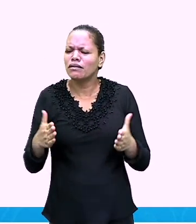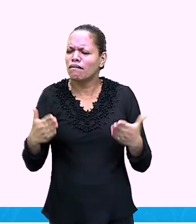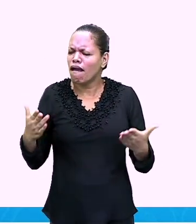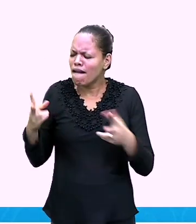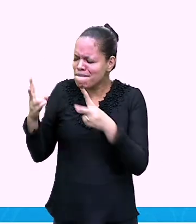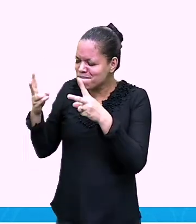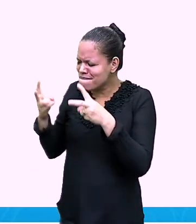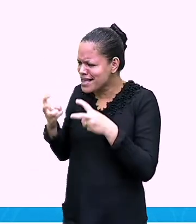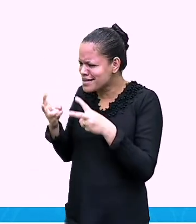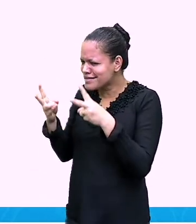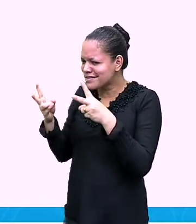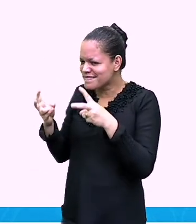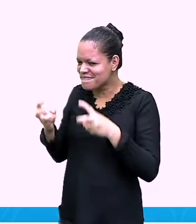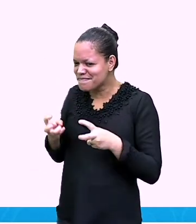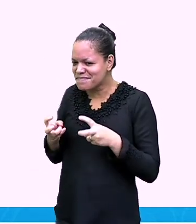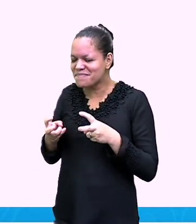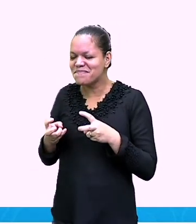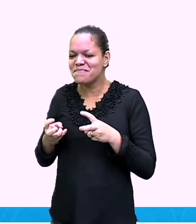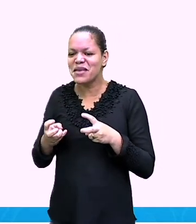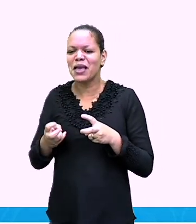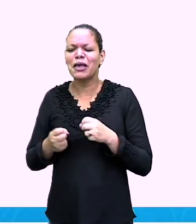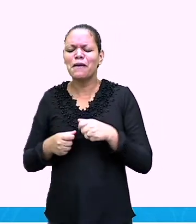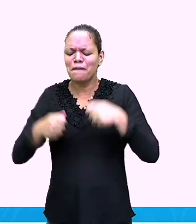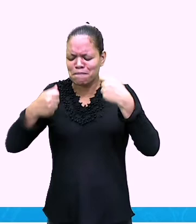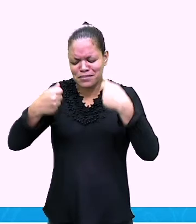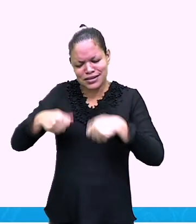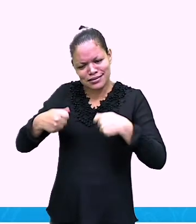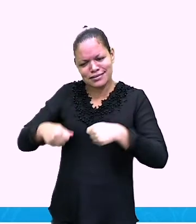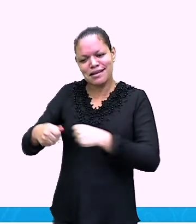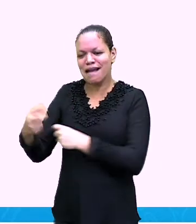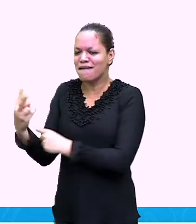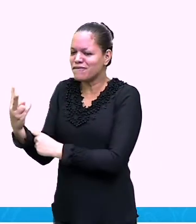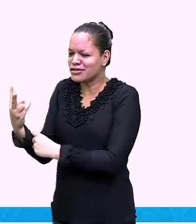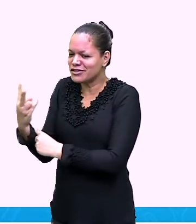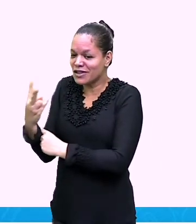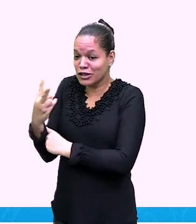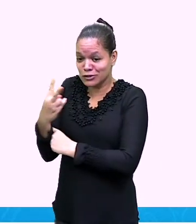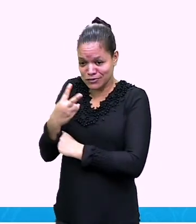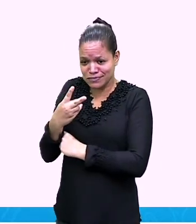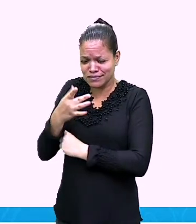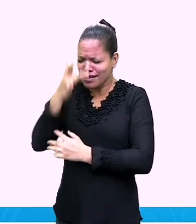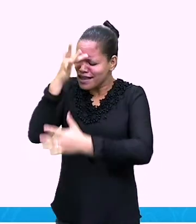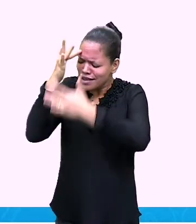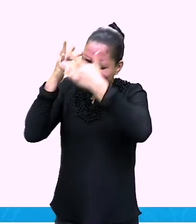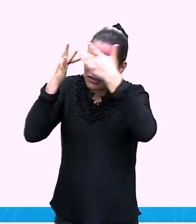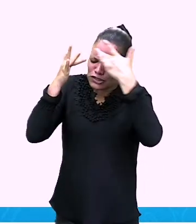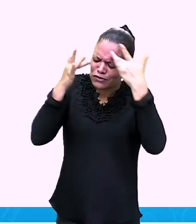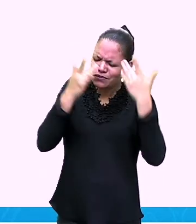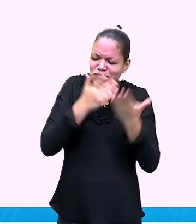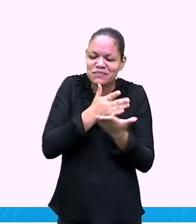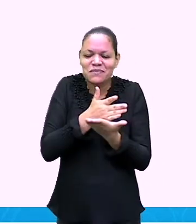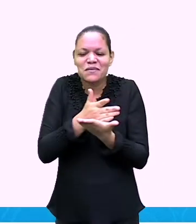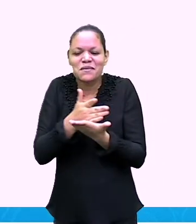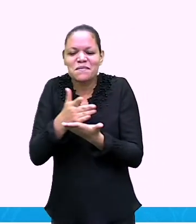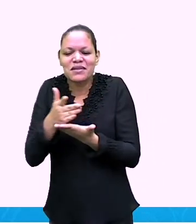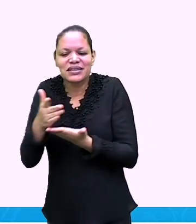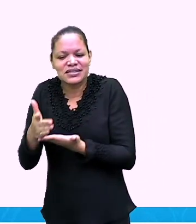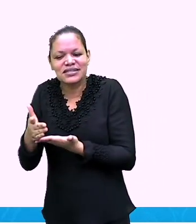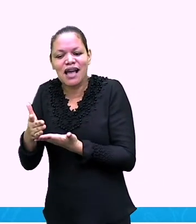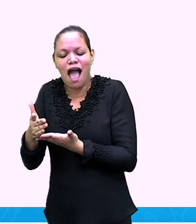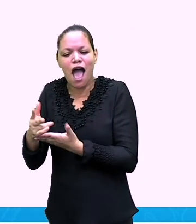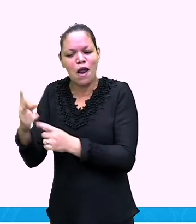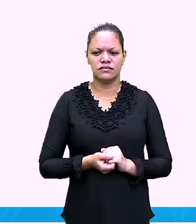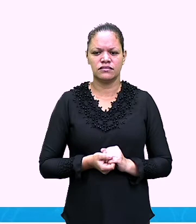professora desenvolvendo atividades, né, que eram adaptadas para ele poder aprender, e ficou tudo bem e o João ficou